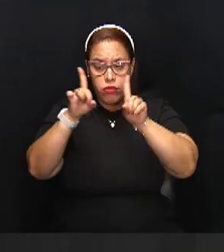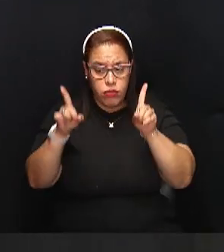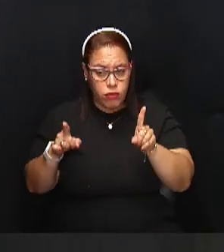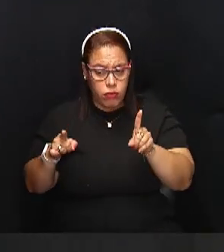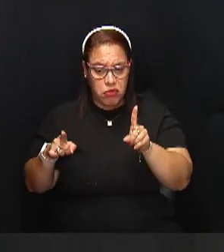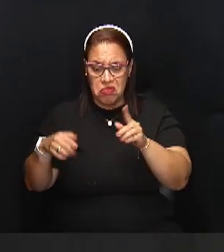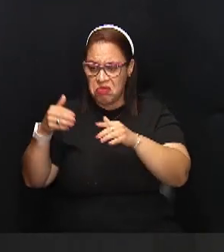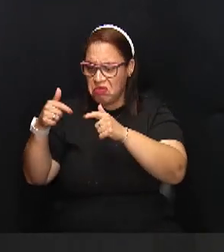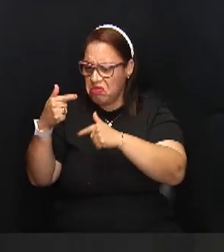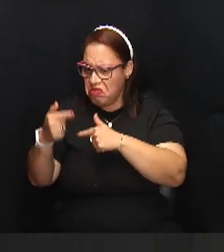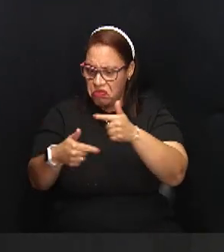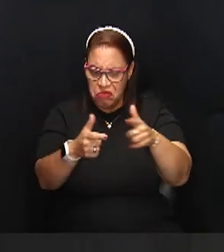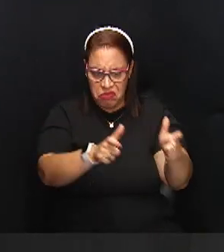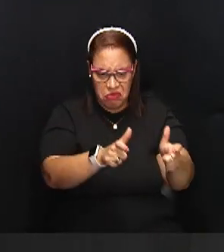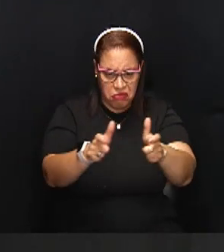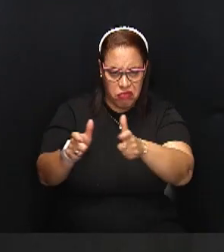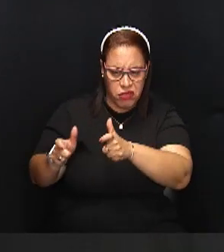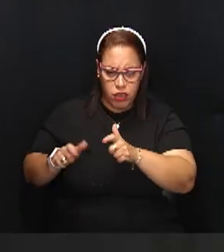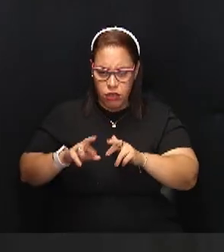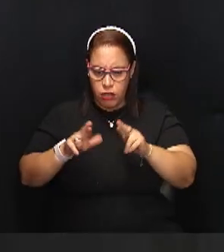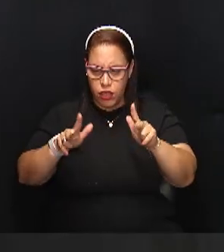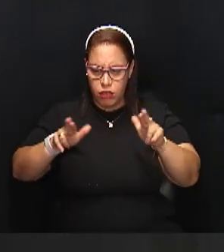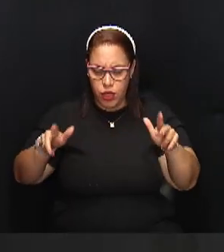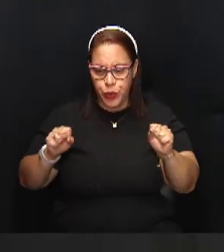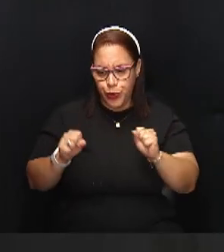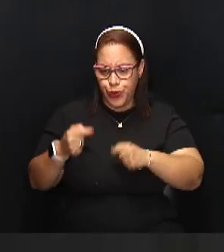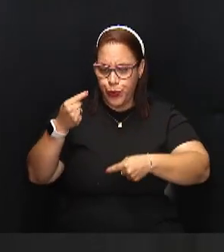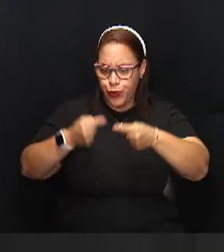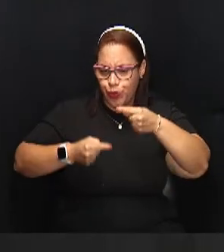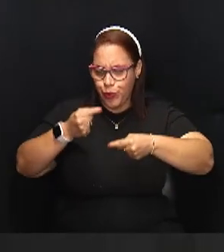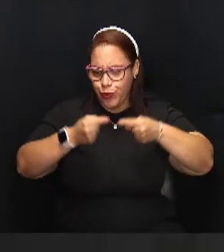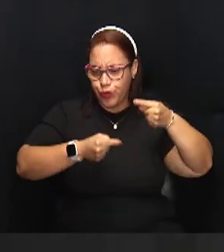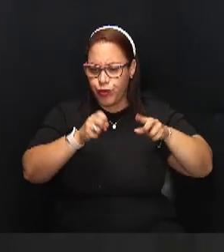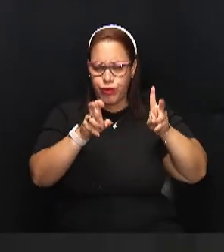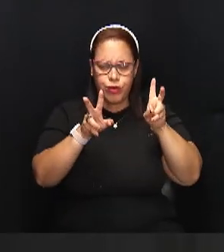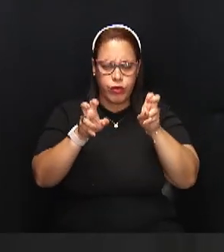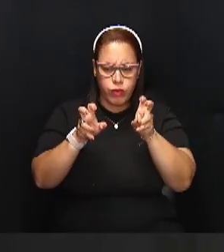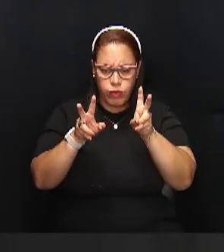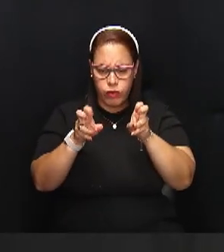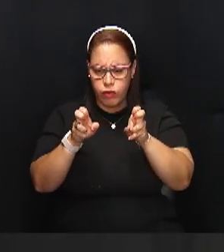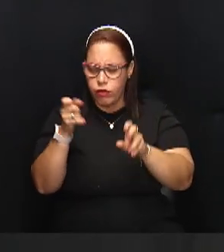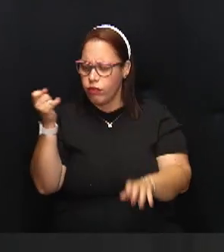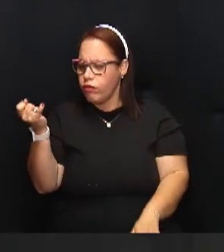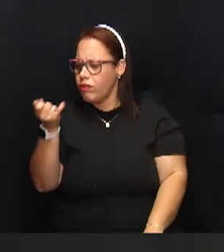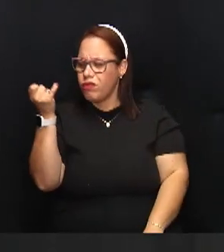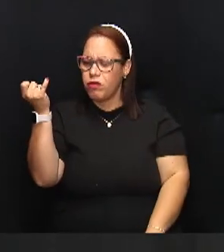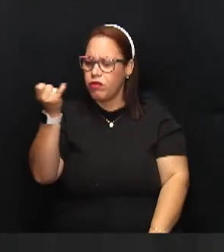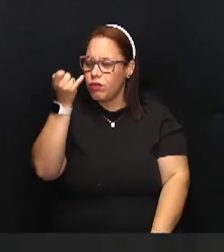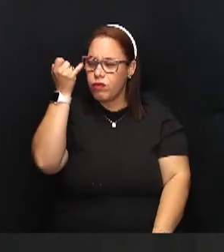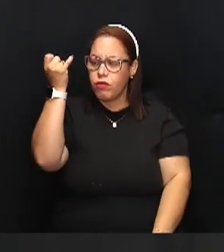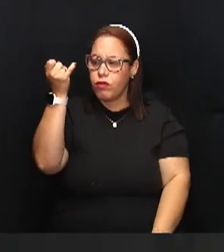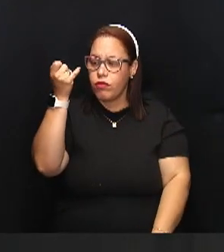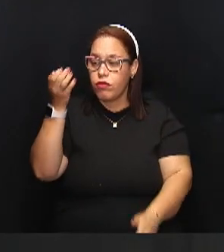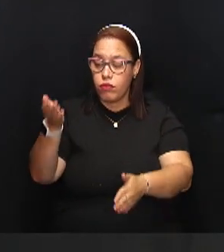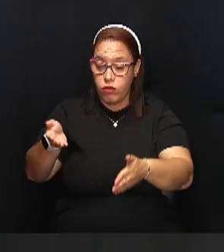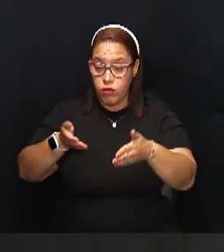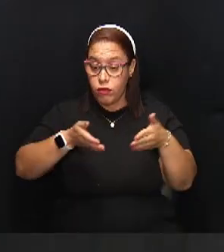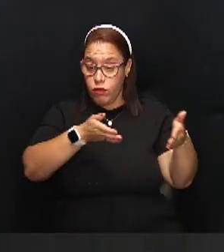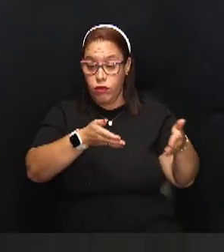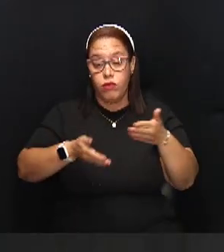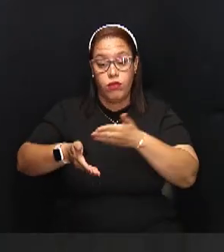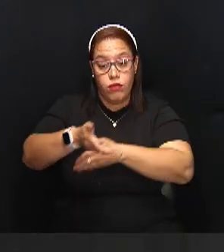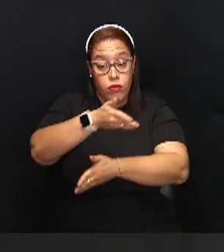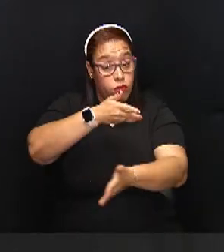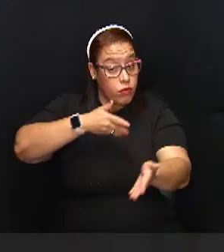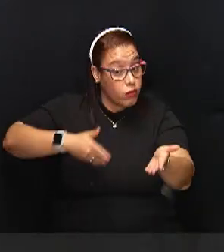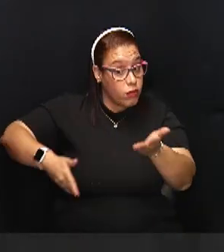outros espaços, né, que a gente possa debater temas que são extremamente importantes e que trazem